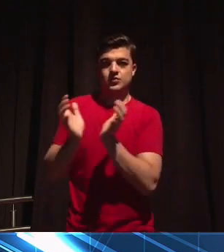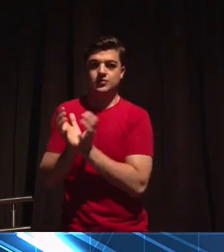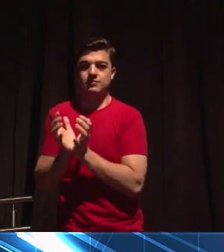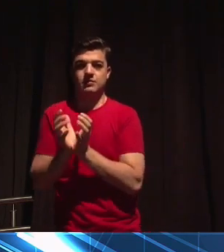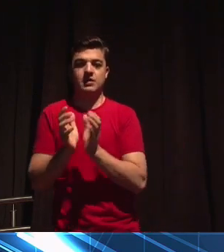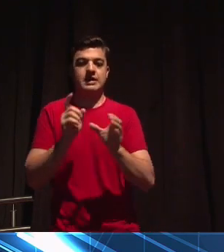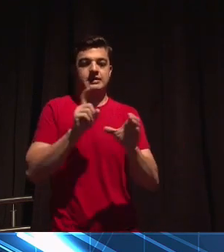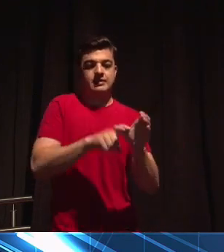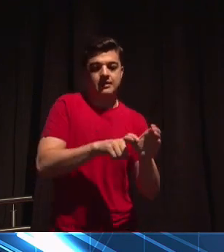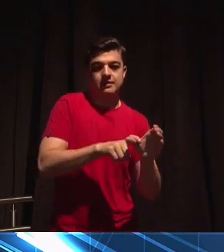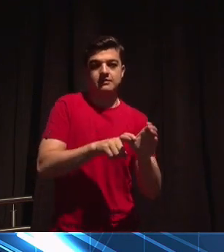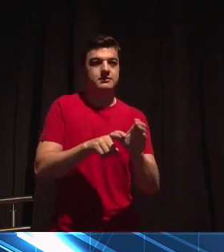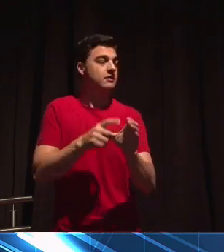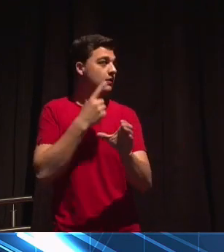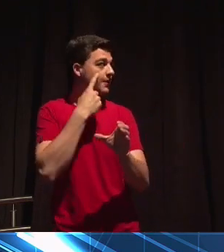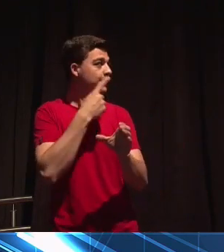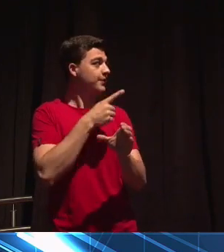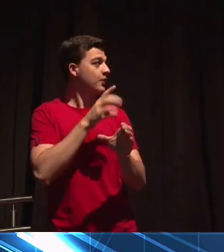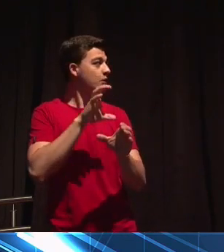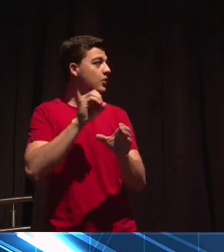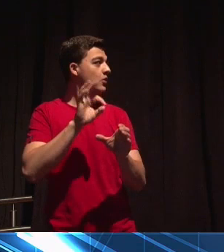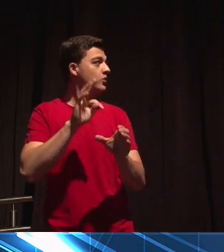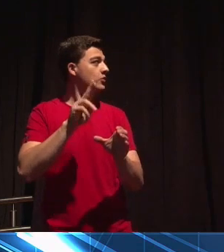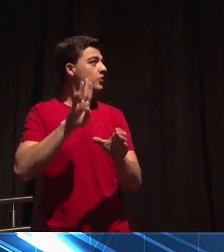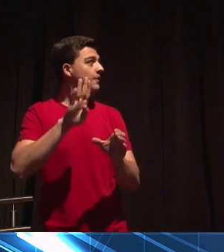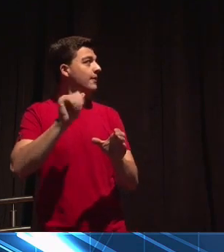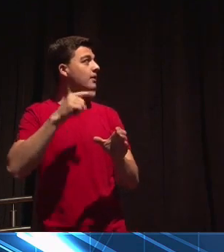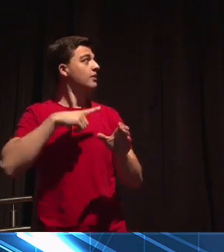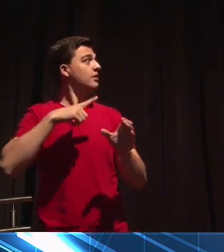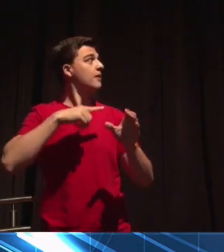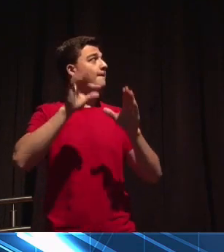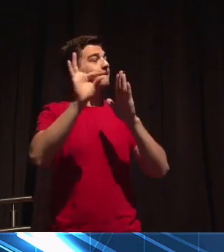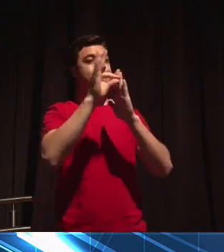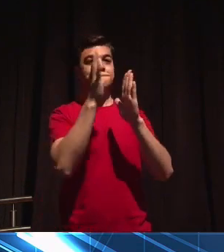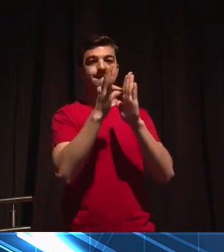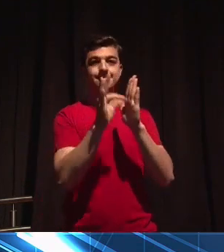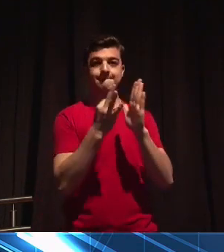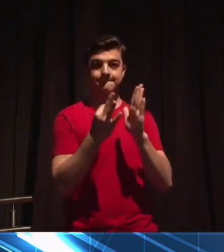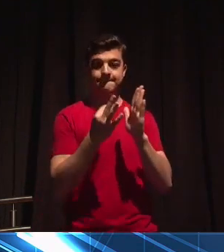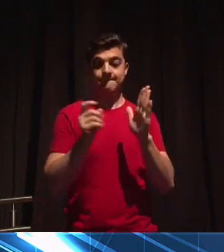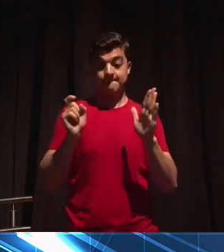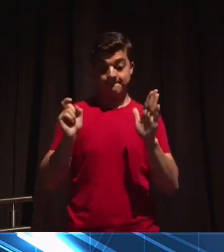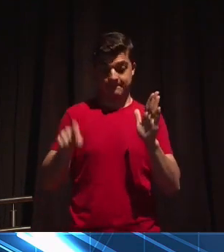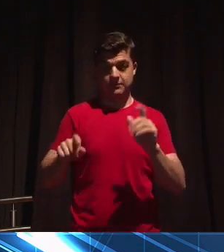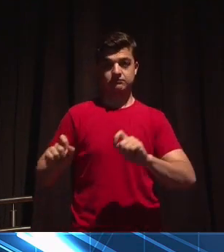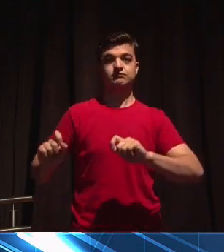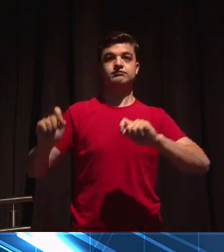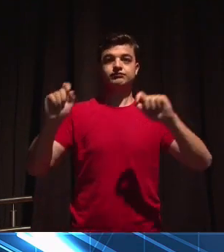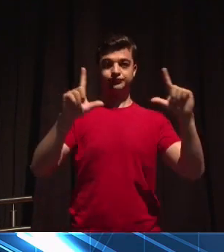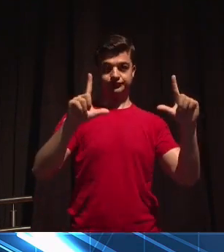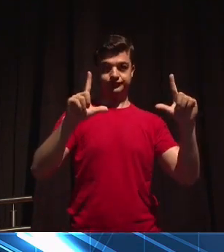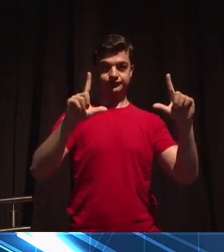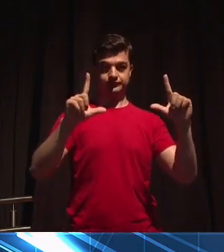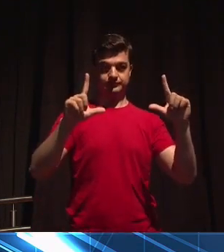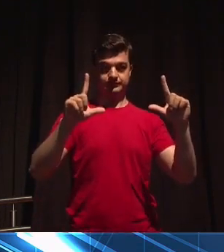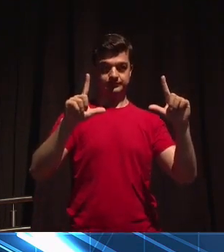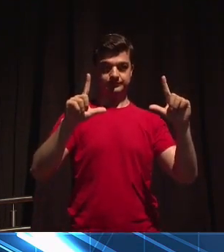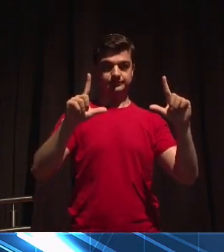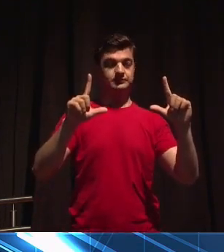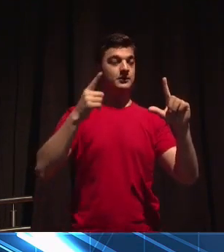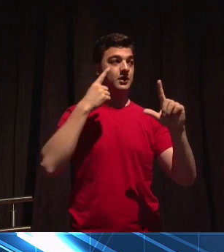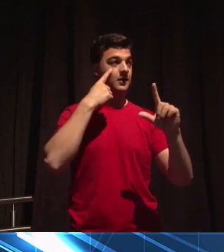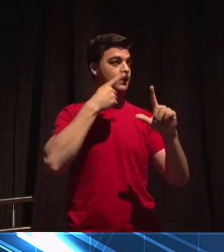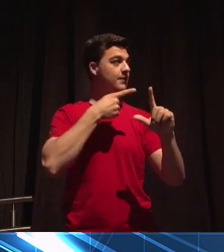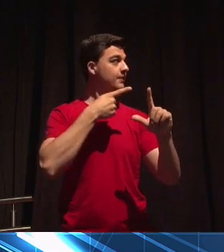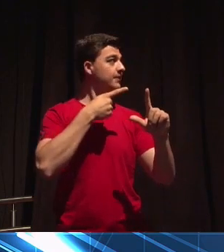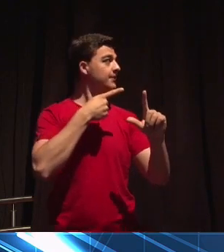mesmo esse aí é o código do cotuba tem um método executa que cria um renderizar para HTML chama o método renderiza